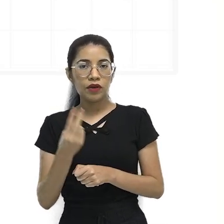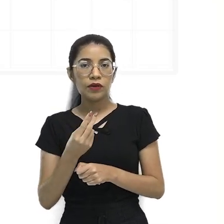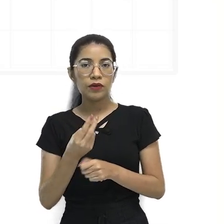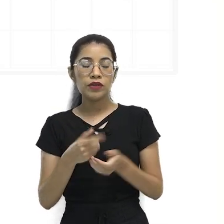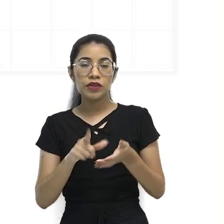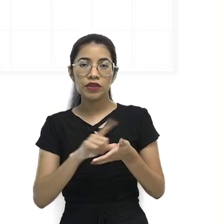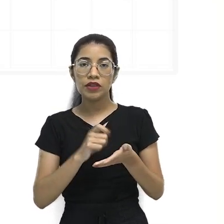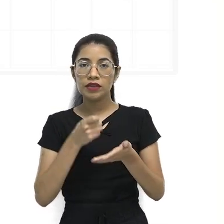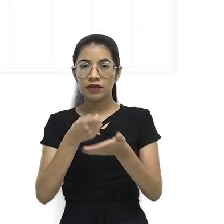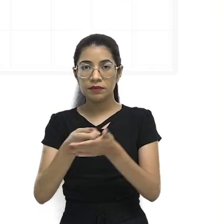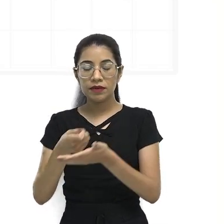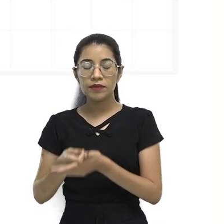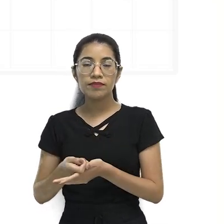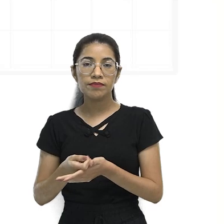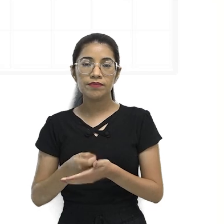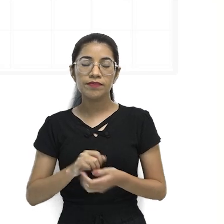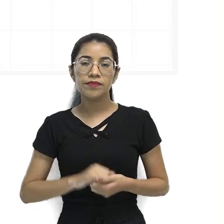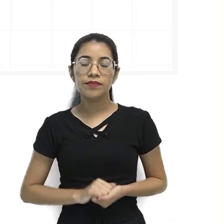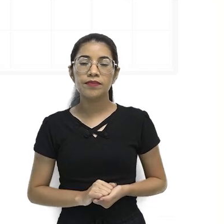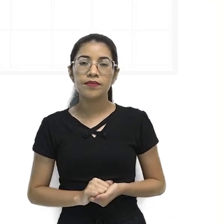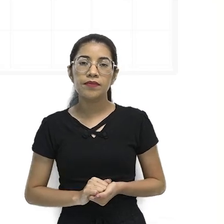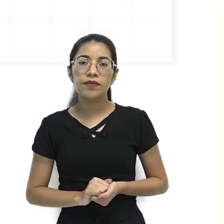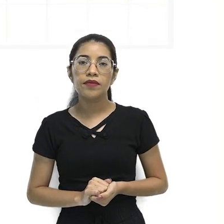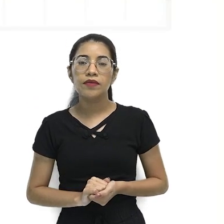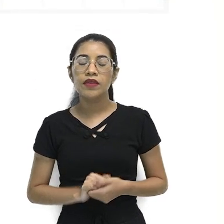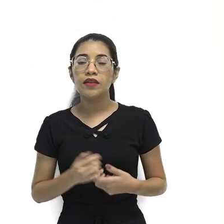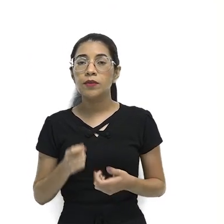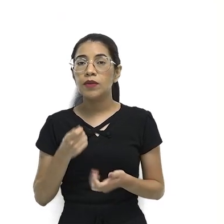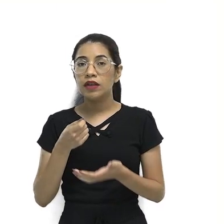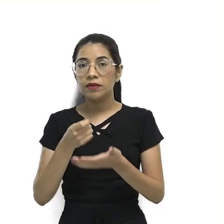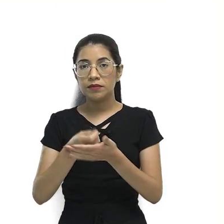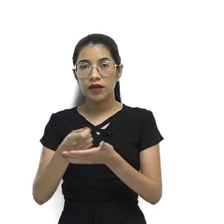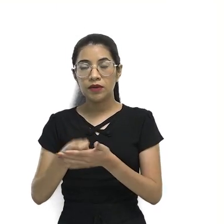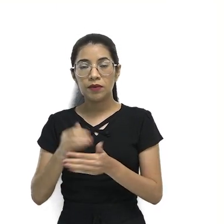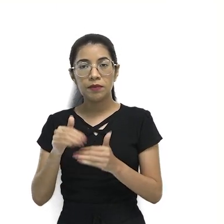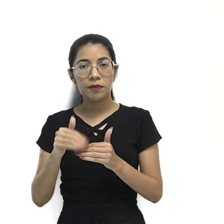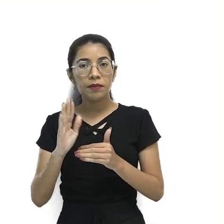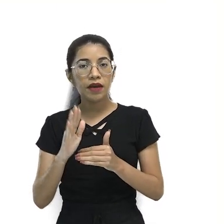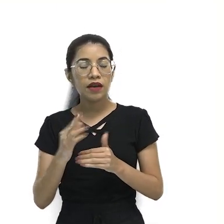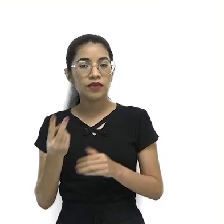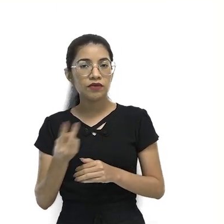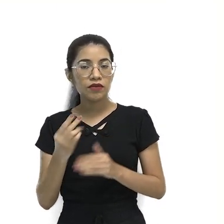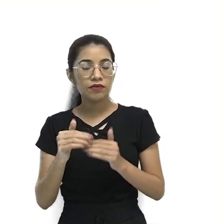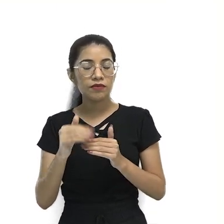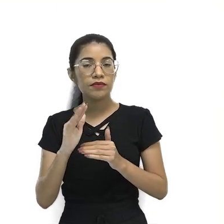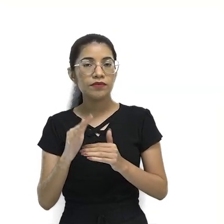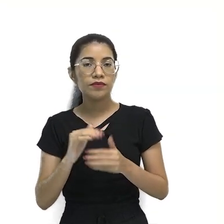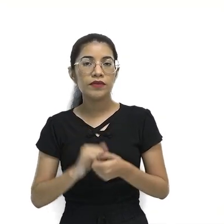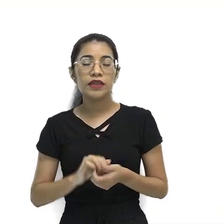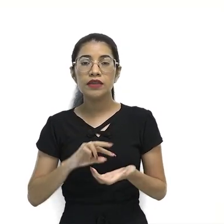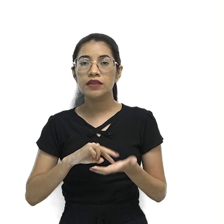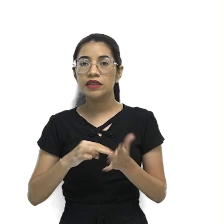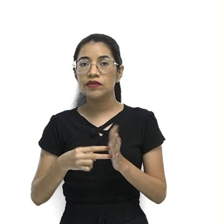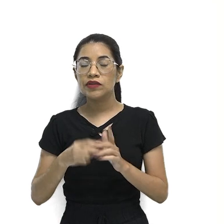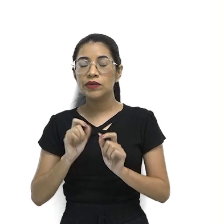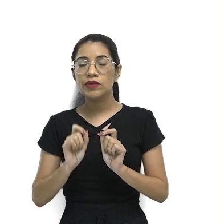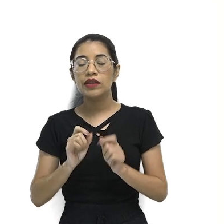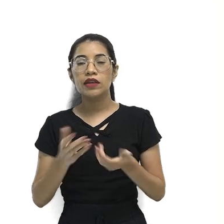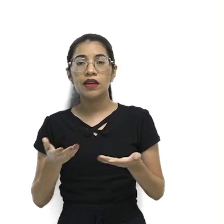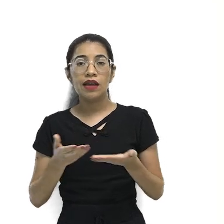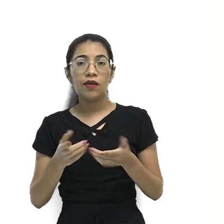ele fez, tá? Ele gastou mais do que ele tinha. Isso significa que ele está